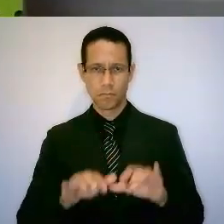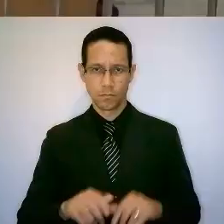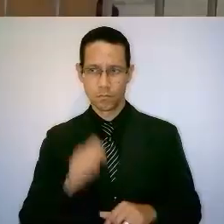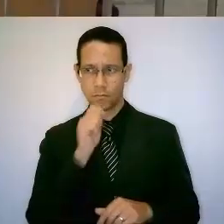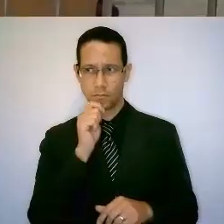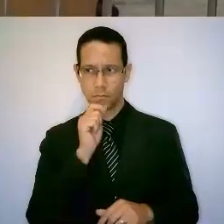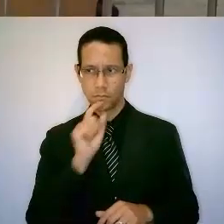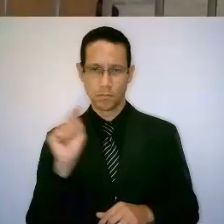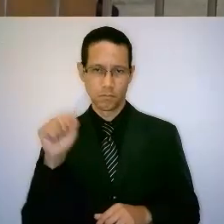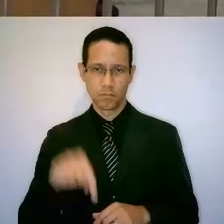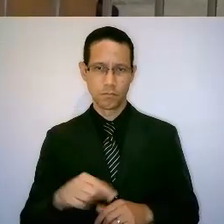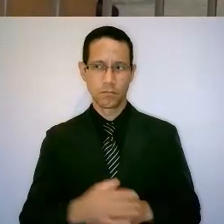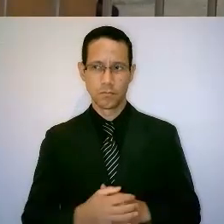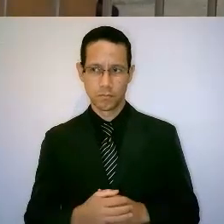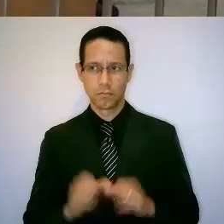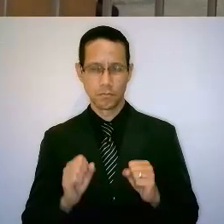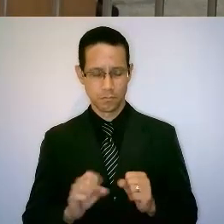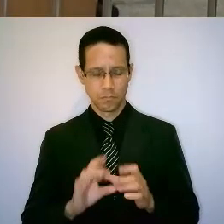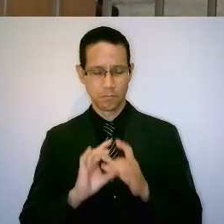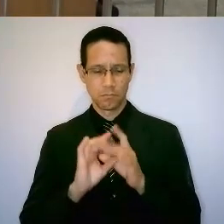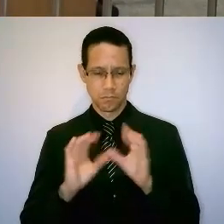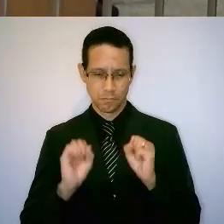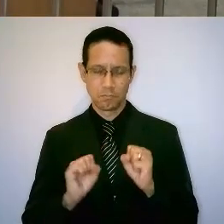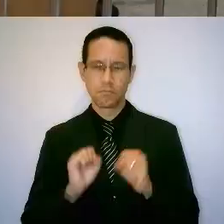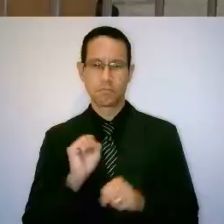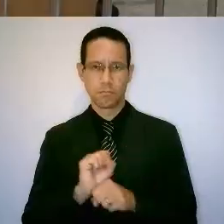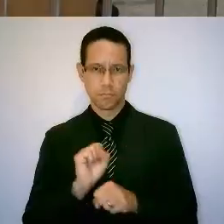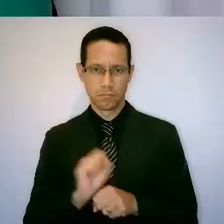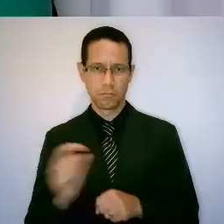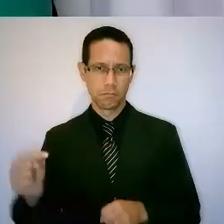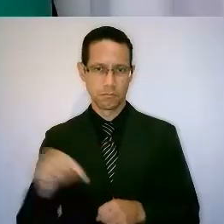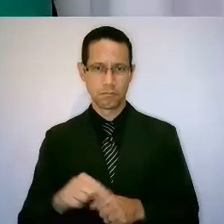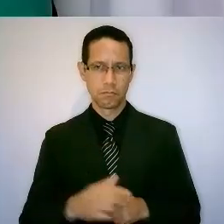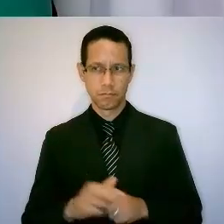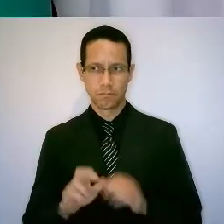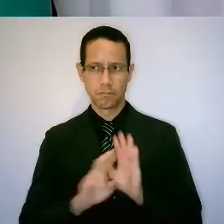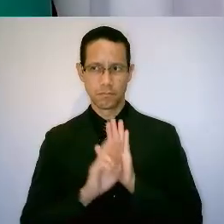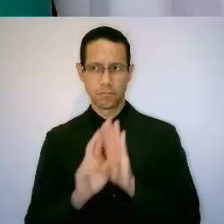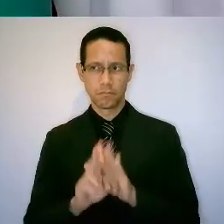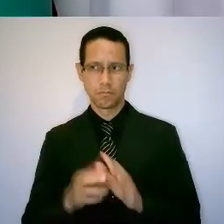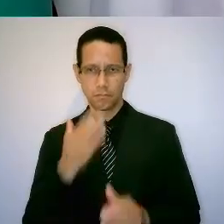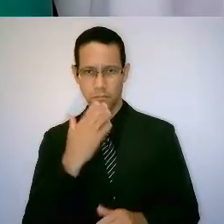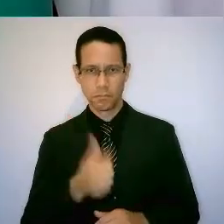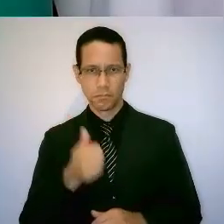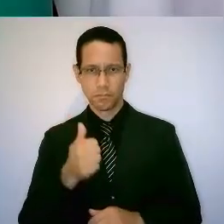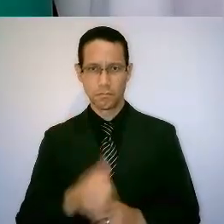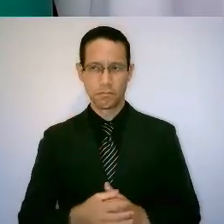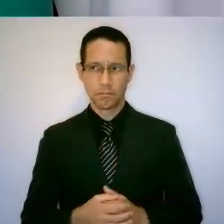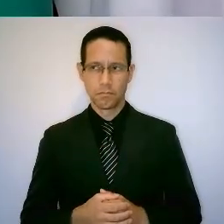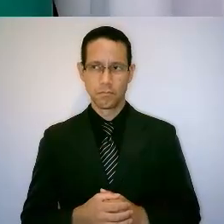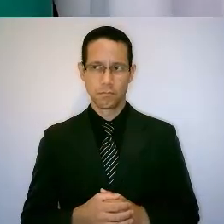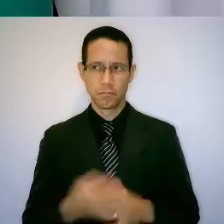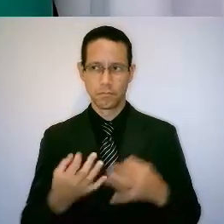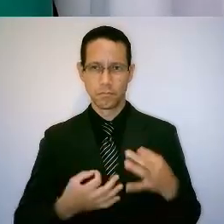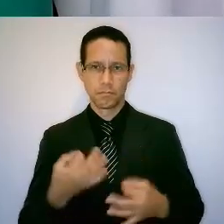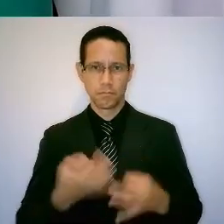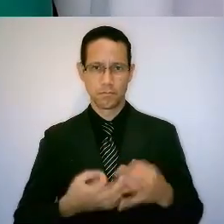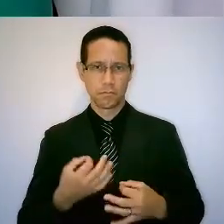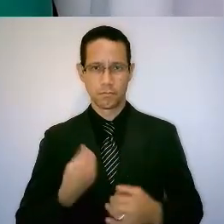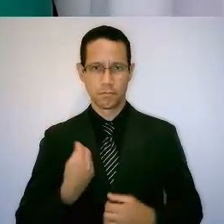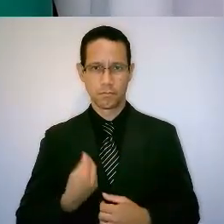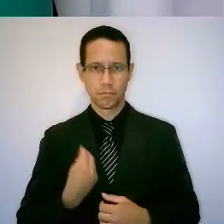ser melhor melhor relator faz o julgamento com devagarzinho